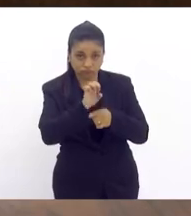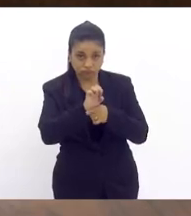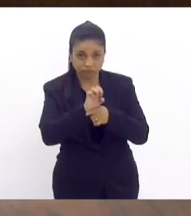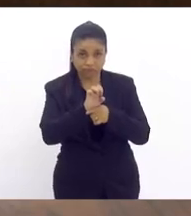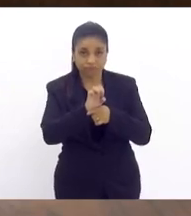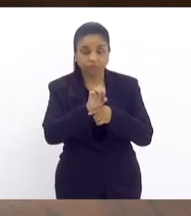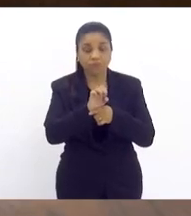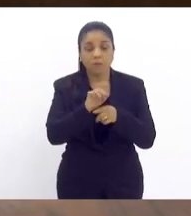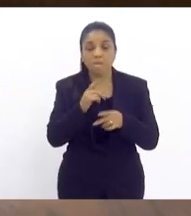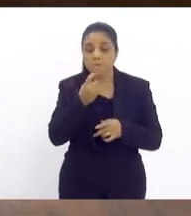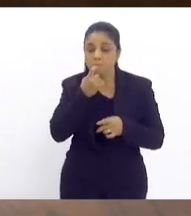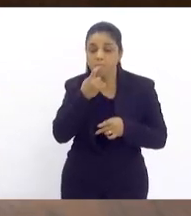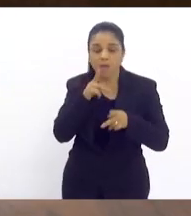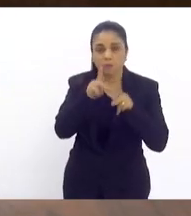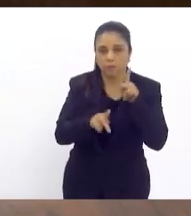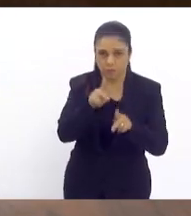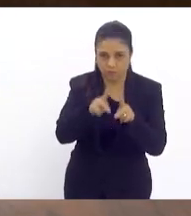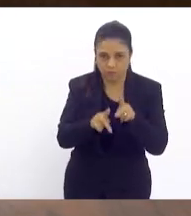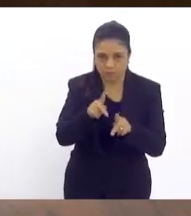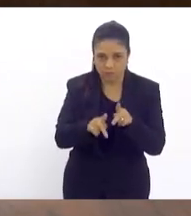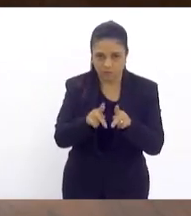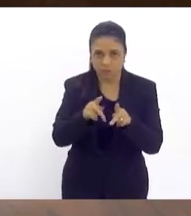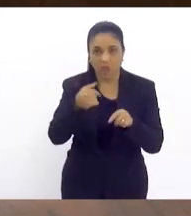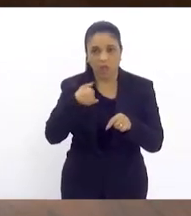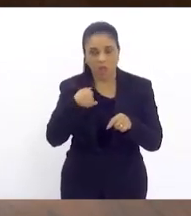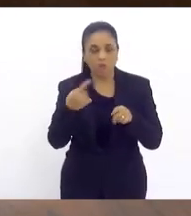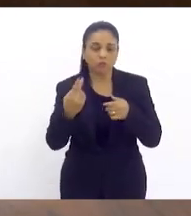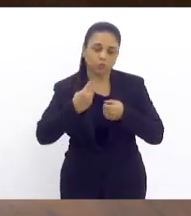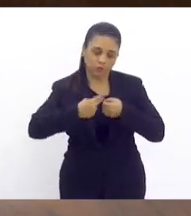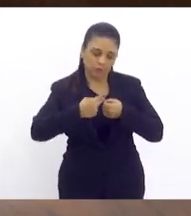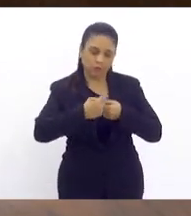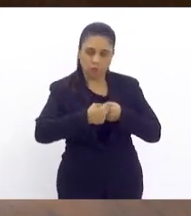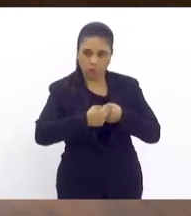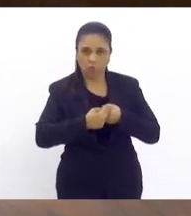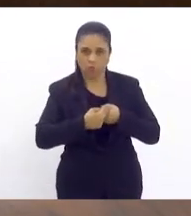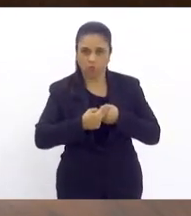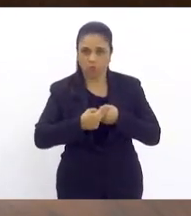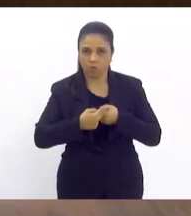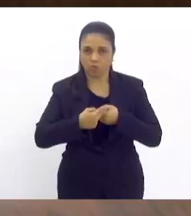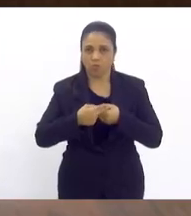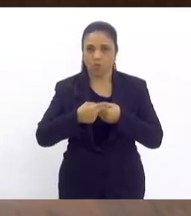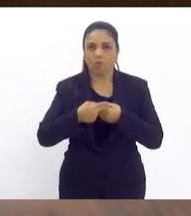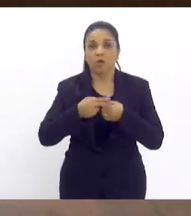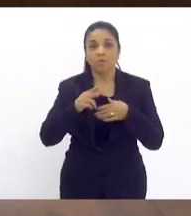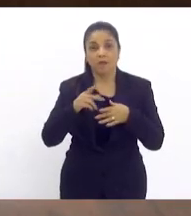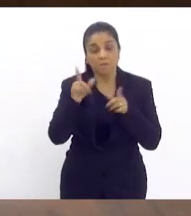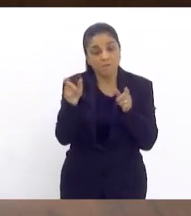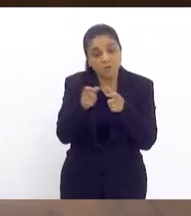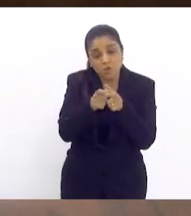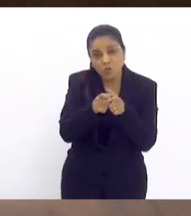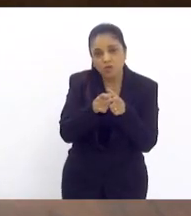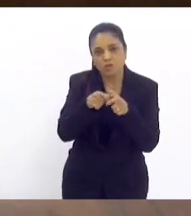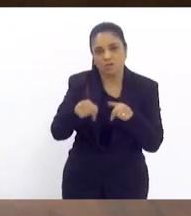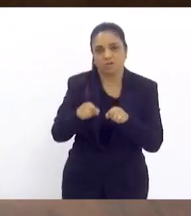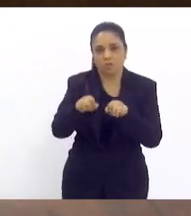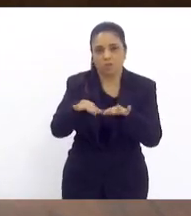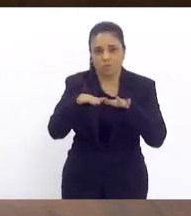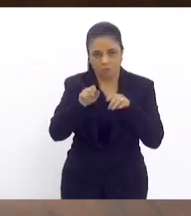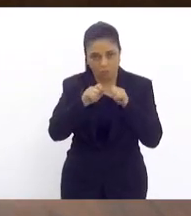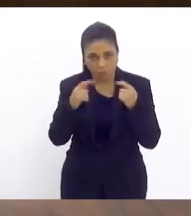vossa excelência é um deputado interior eu sou um deputado interior Mas nós somos minoria inclusive nesse Parlamento